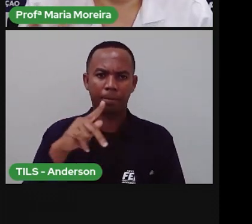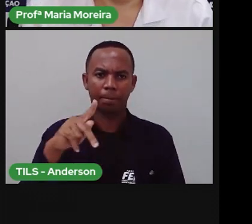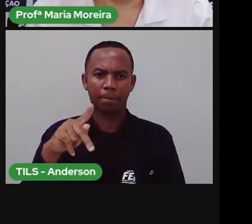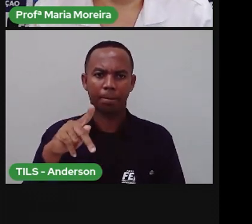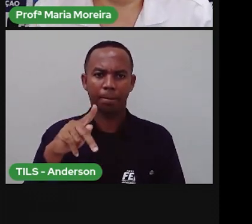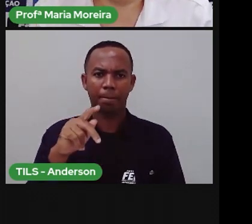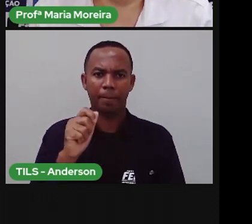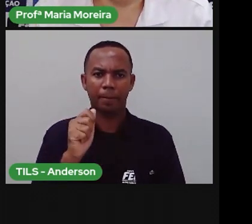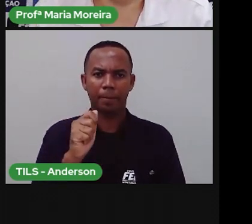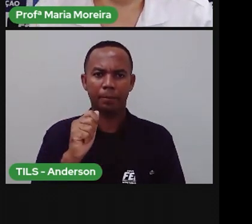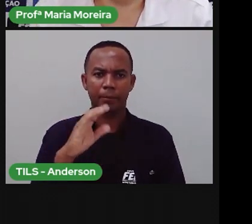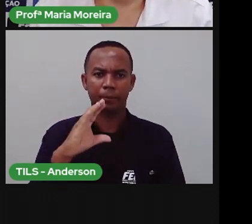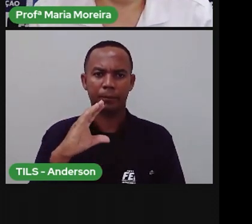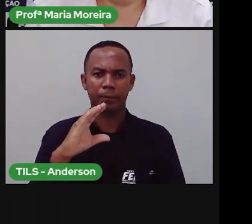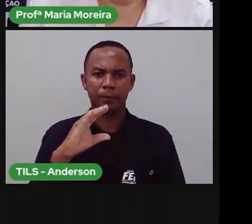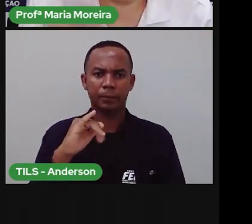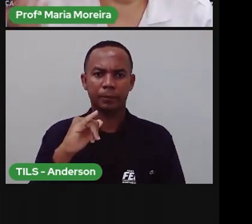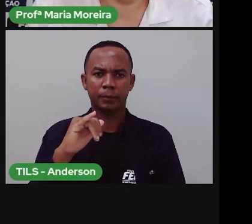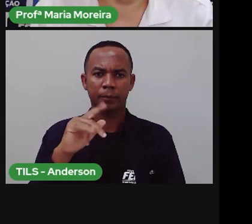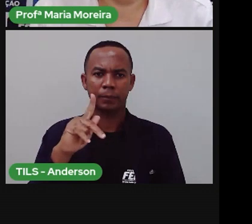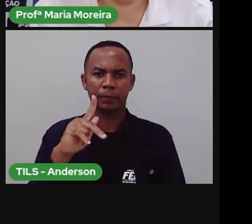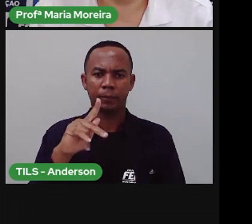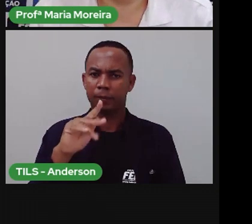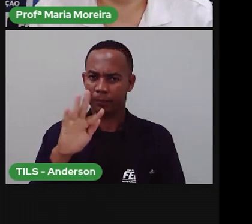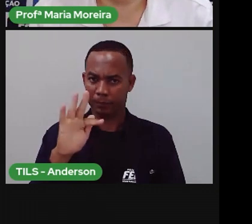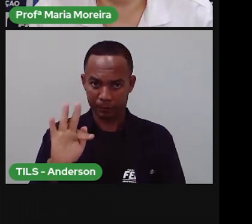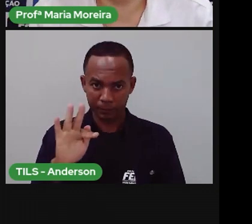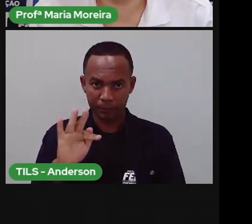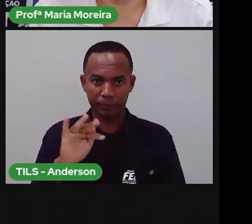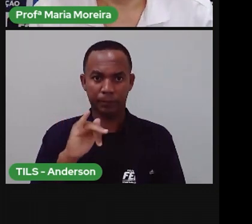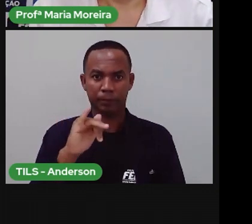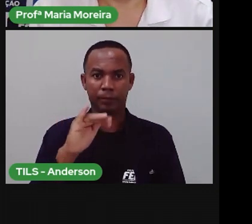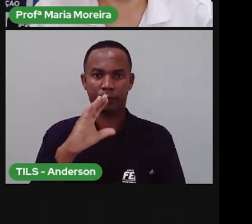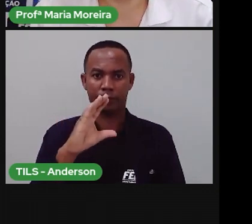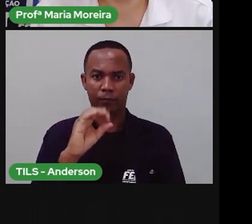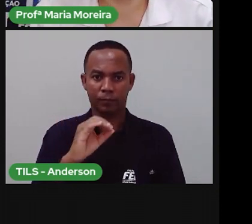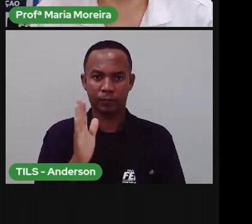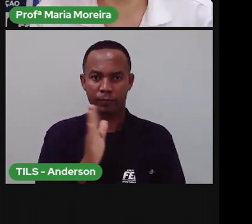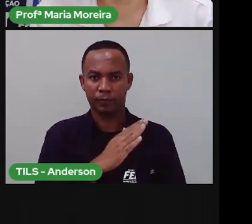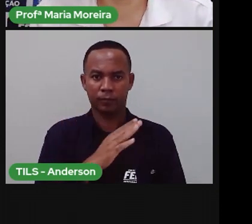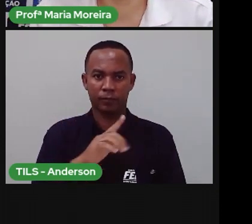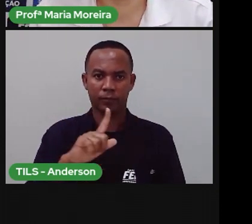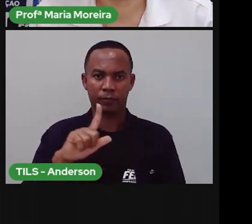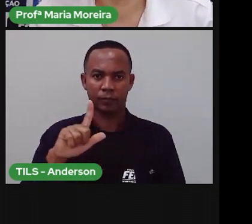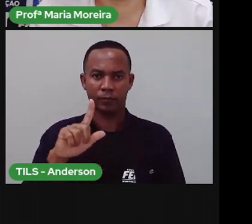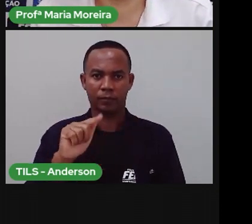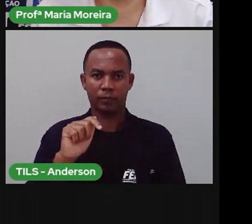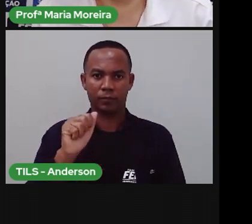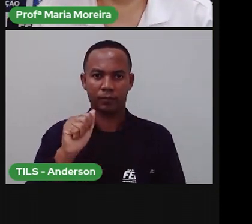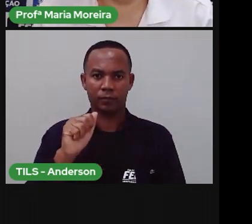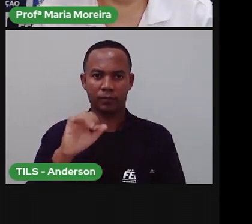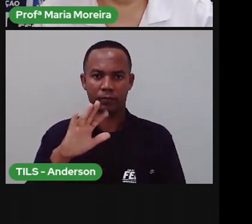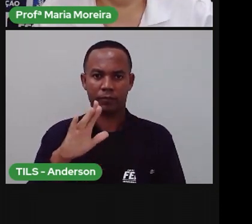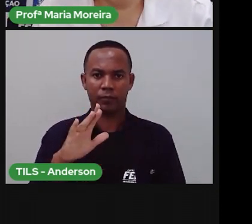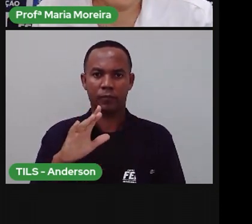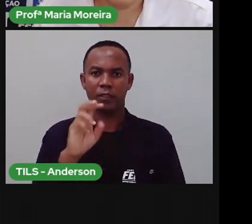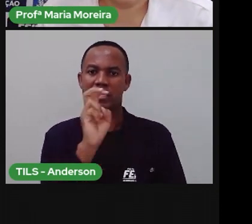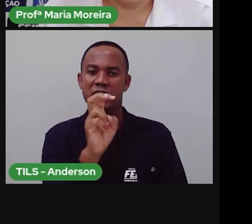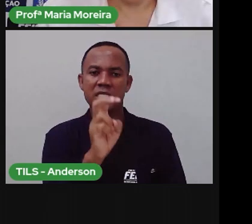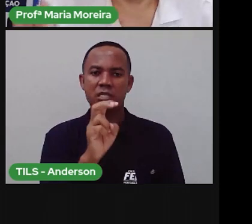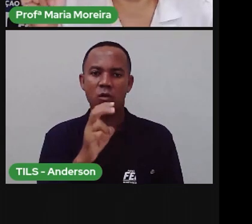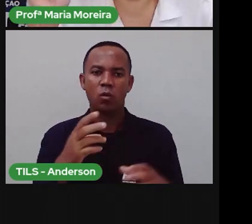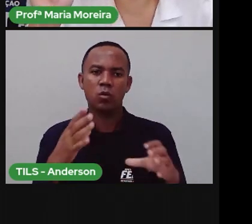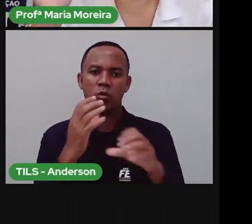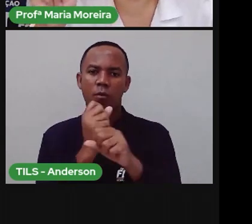eles, em boa parte, são formados por geleiras, conheça a seguir as principais características de cada um